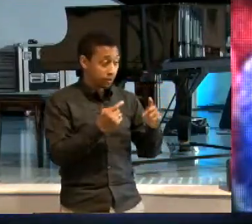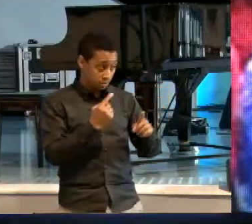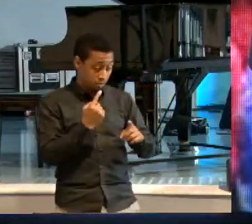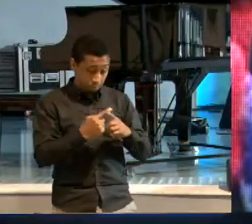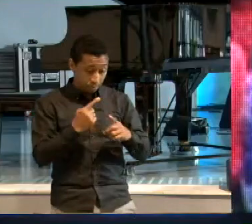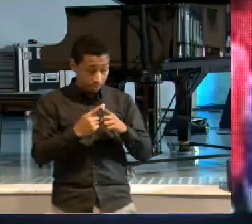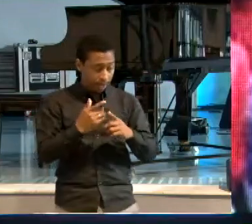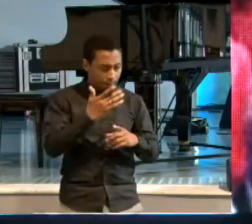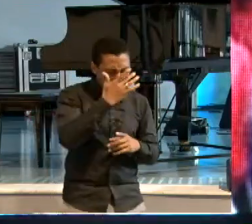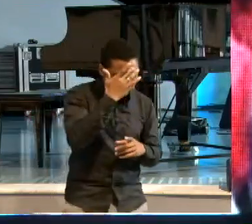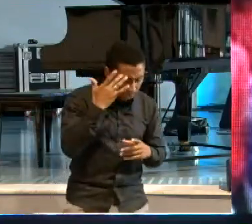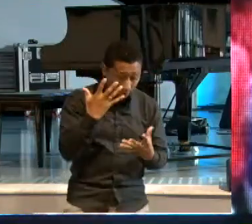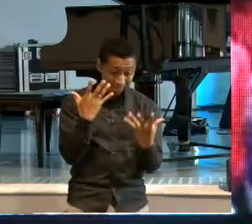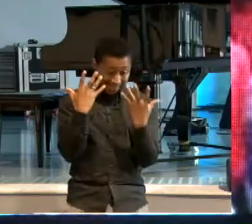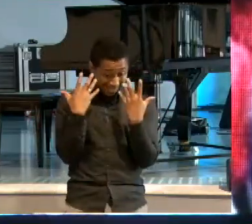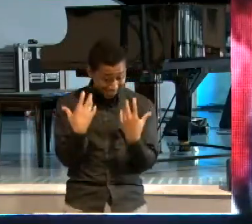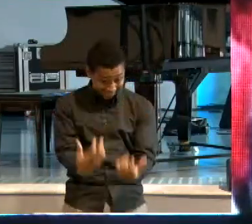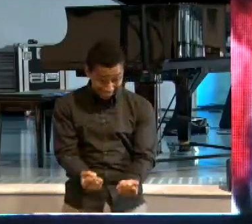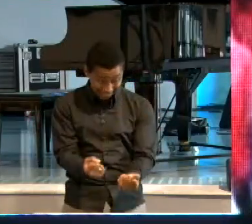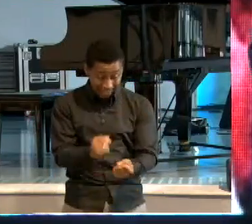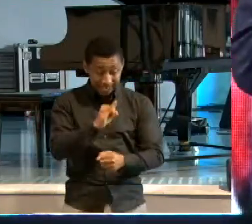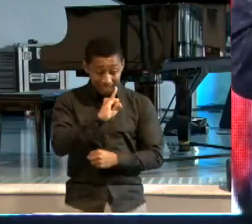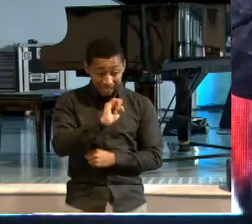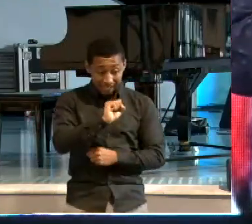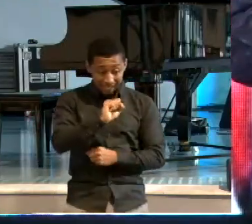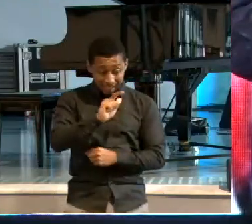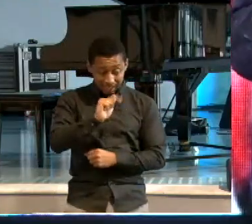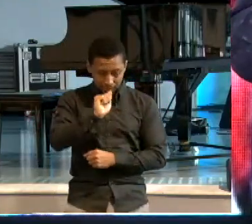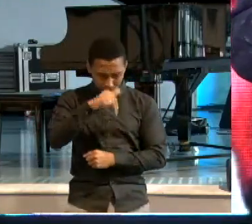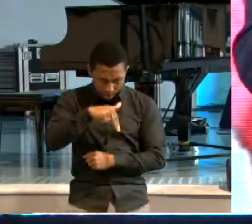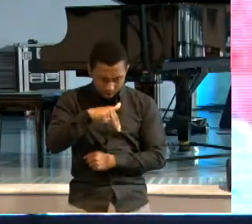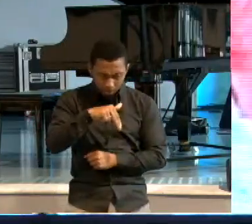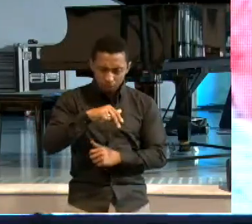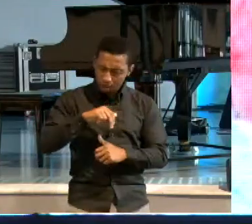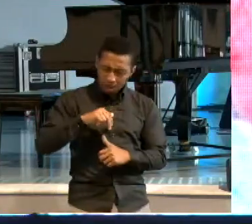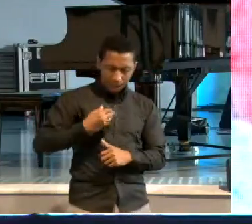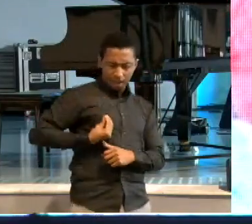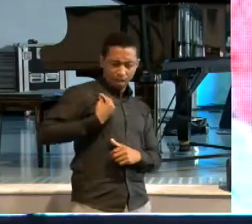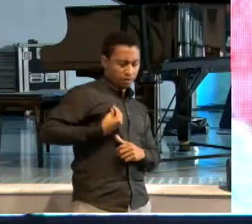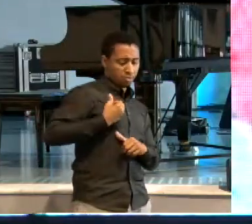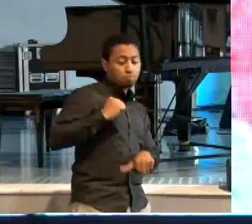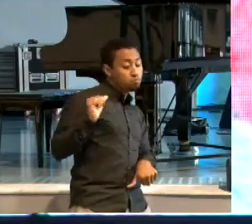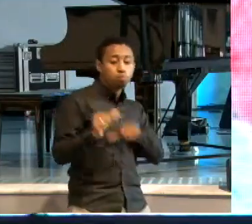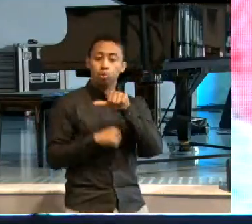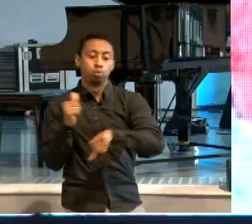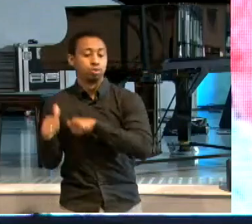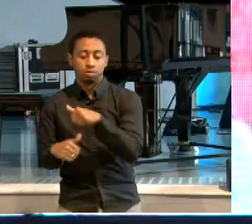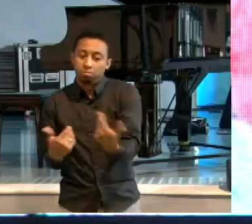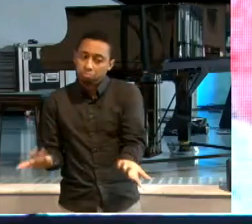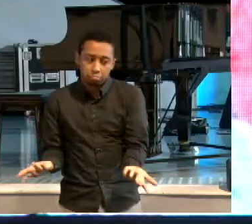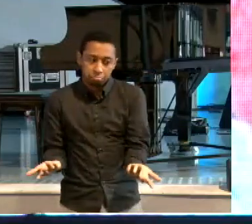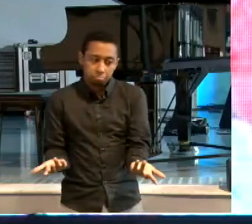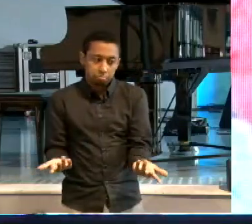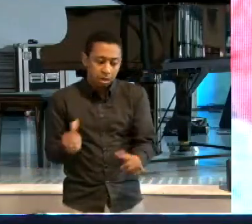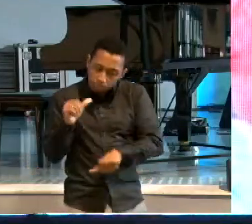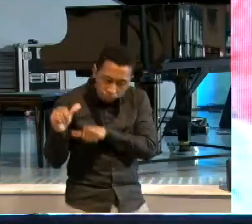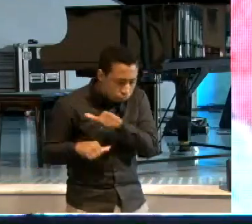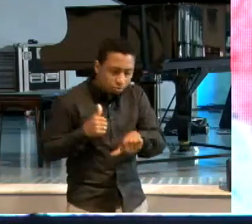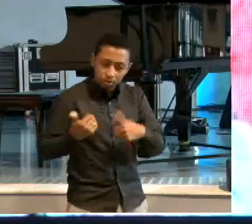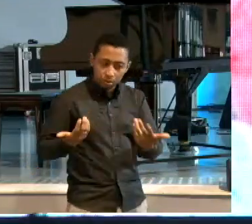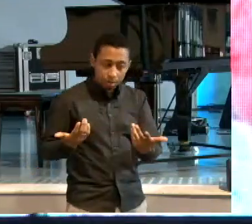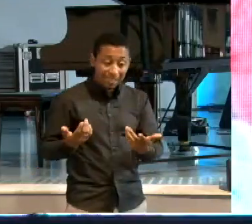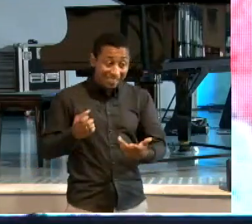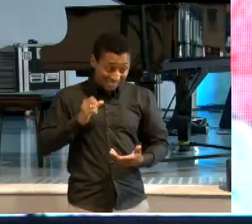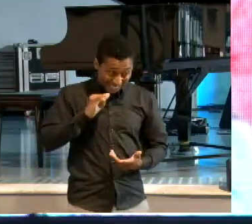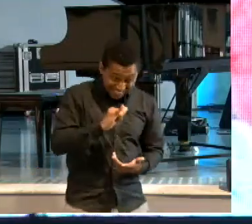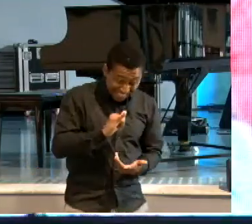ele vai ajustar a sua vida ao Corão. E não vai tentar ajustar o Corão à sua vida. Porque se ele tentar fazer isso, ele